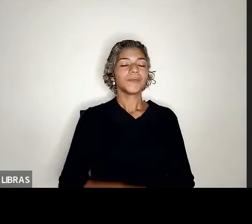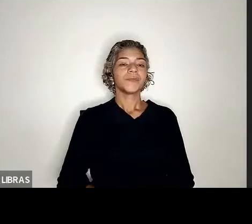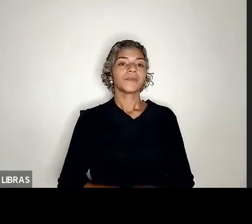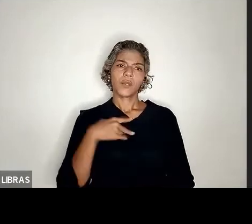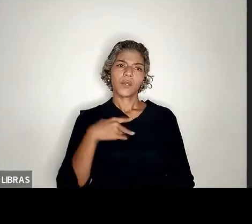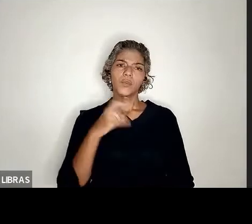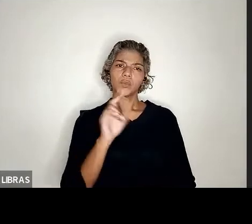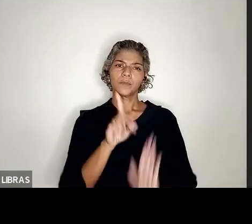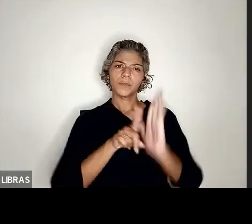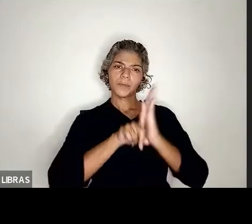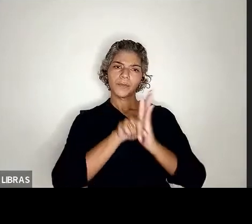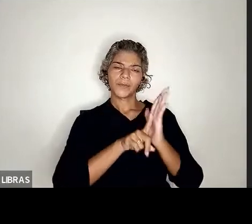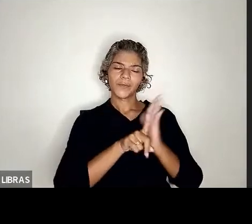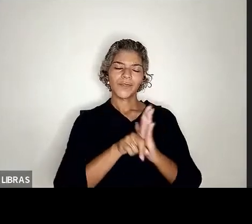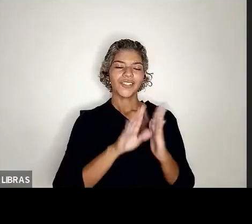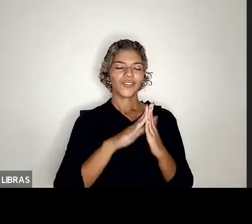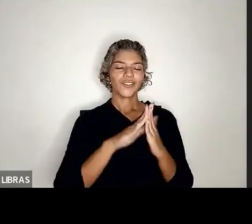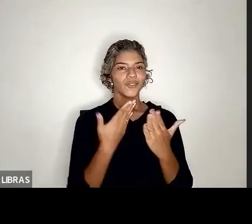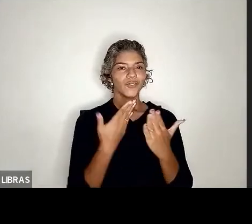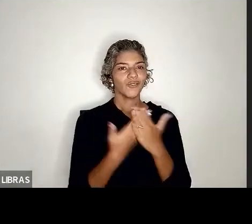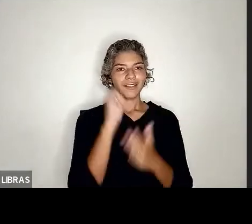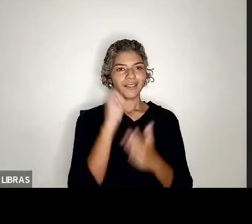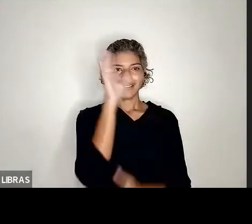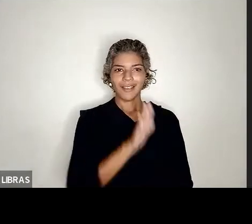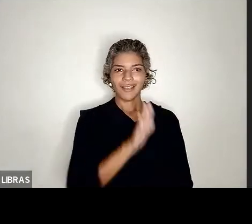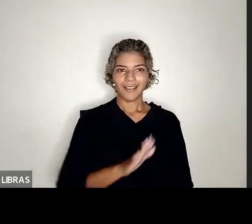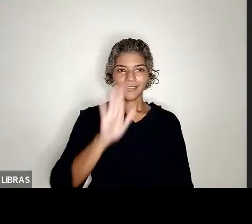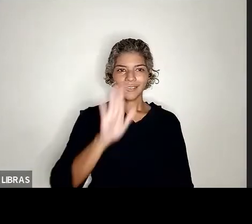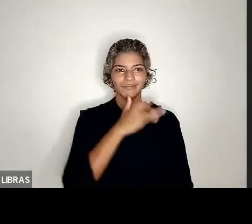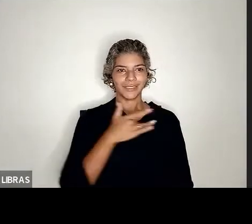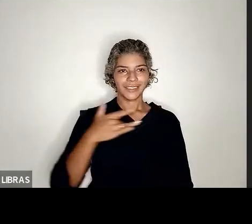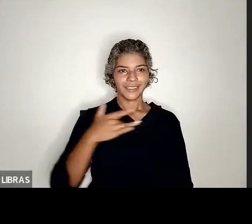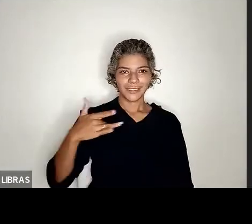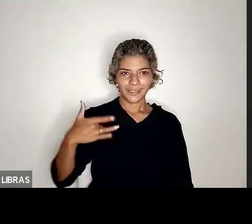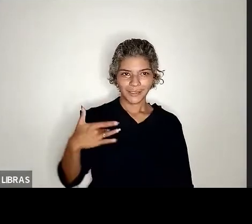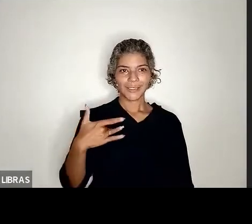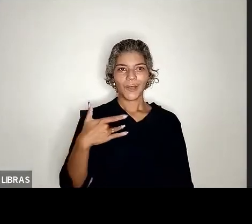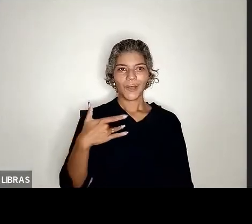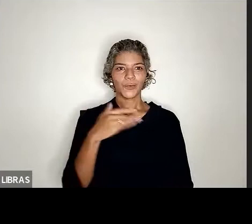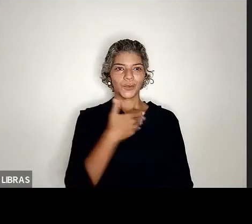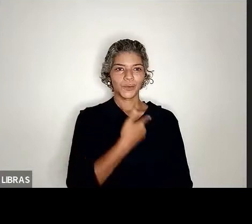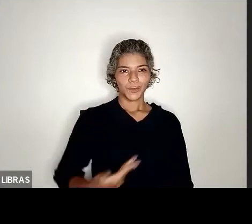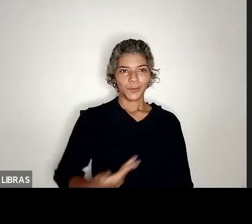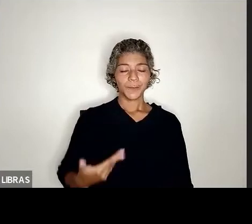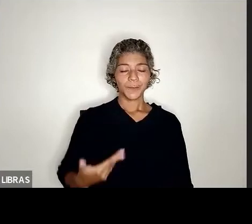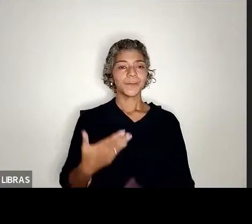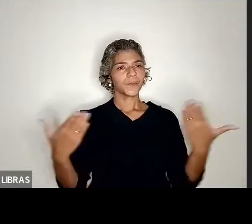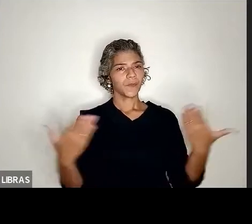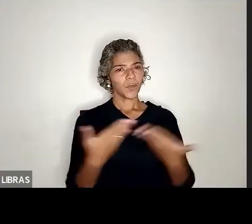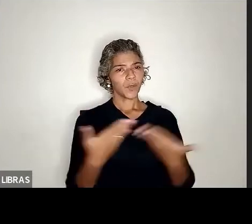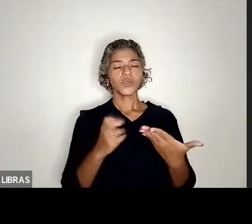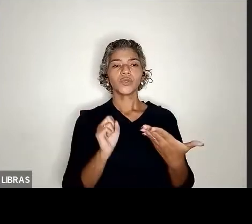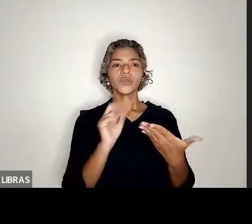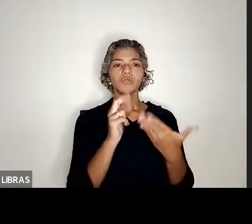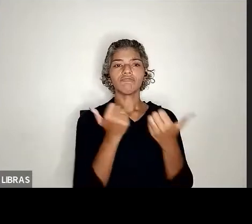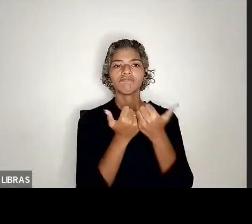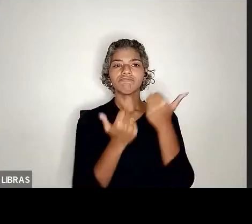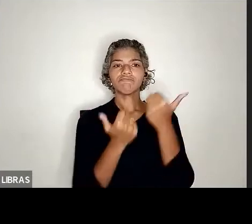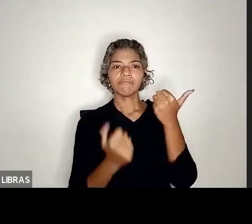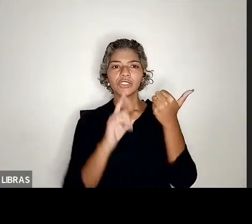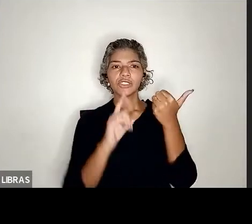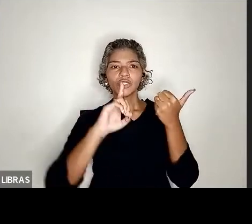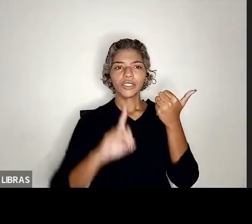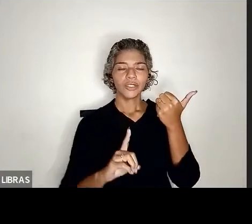de Saúde Pública, Sérgio Arouca, e atualmente exerço o cargo de vice-diretora de pesquisa e inovação